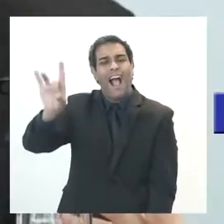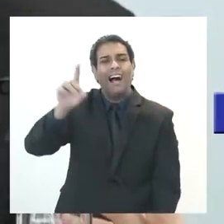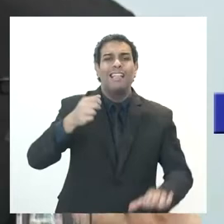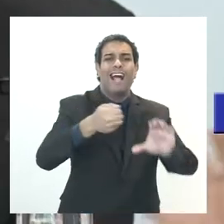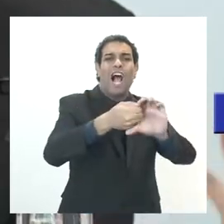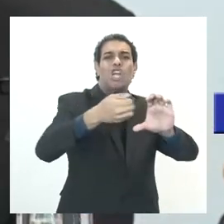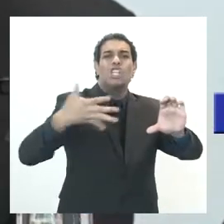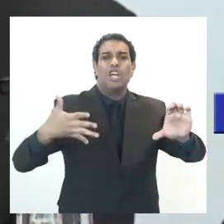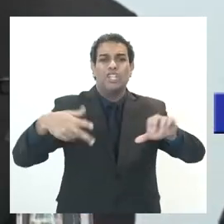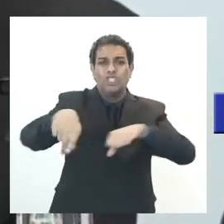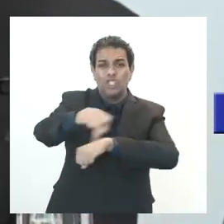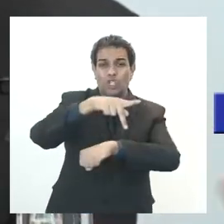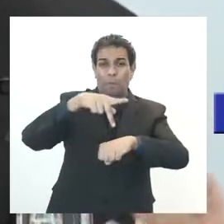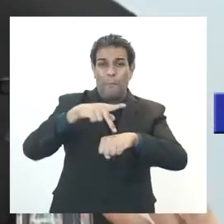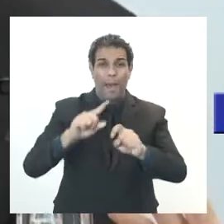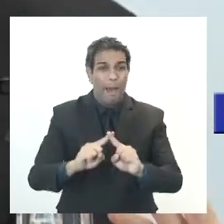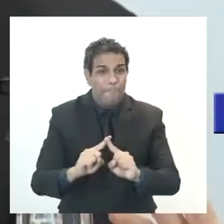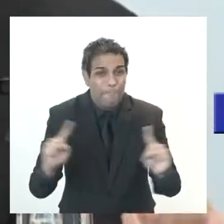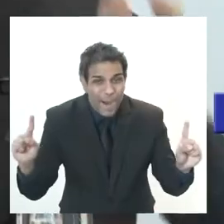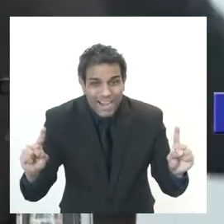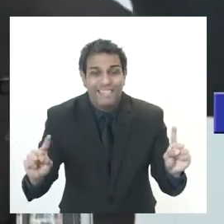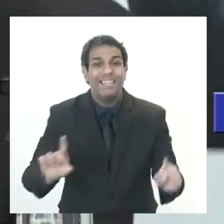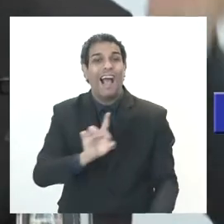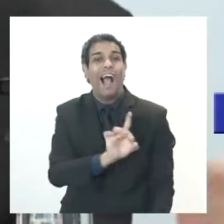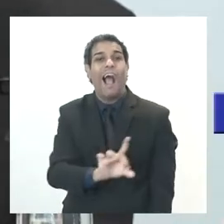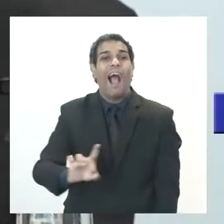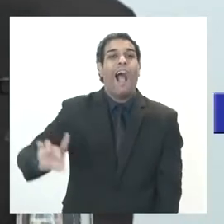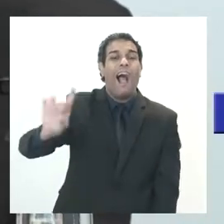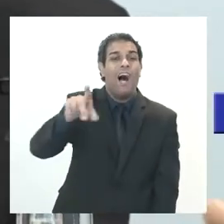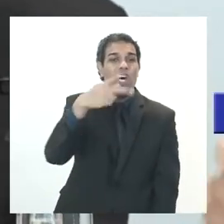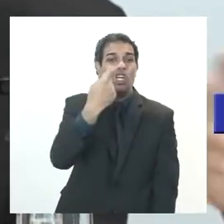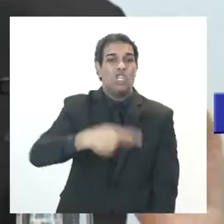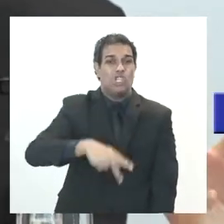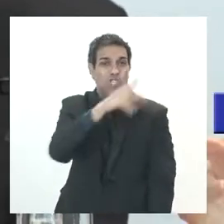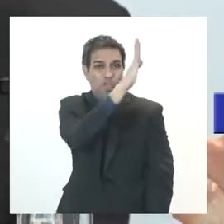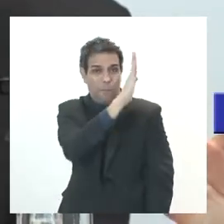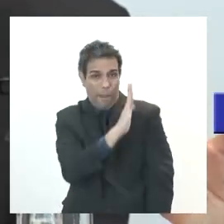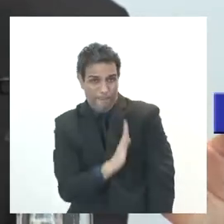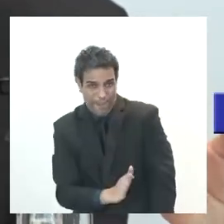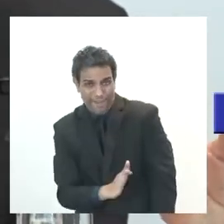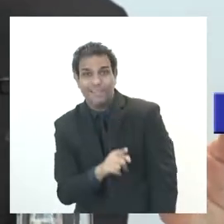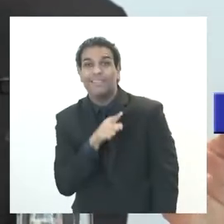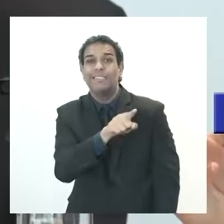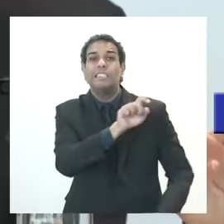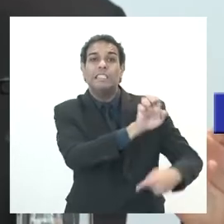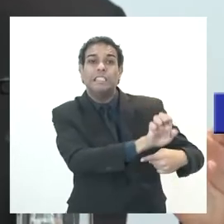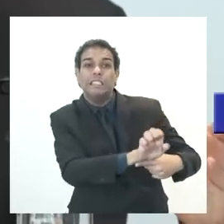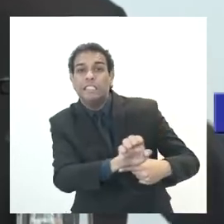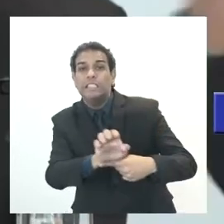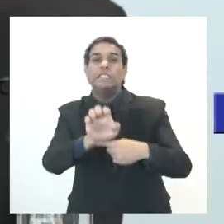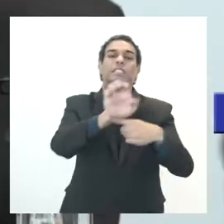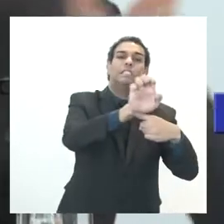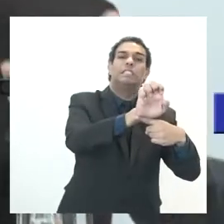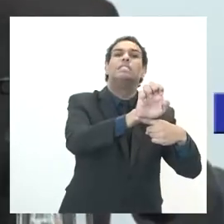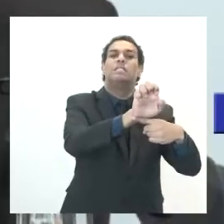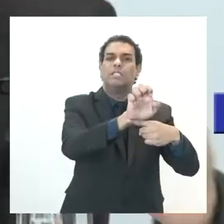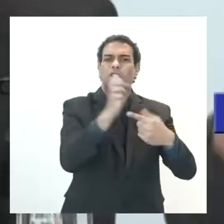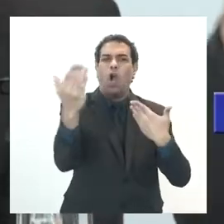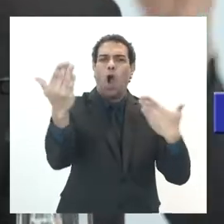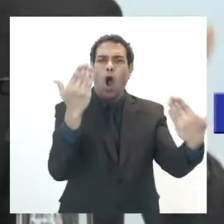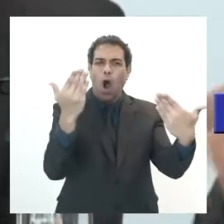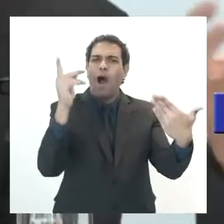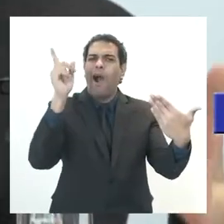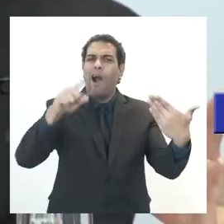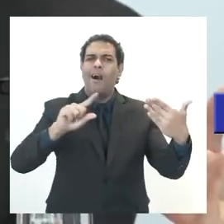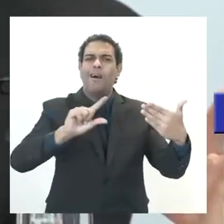característica mas não o pátio dos estados que aqui no Brasil se descrição estados é que comparado